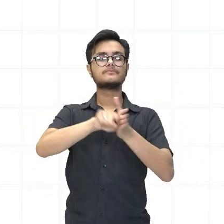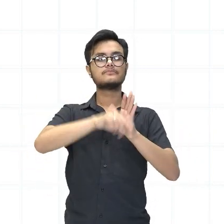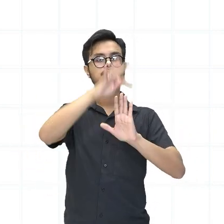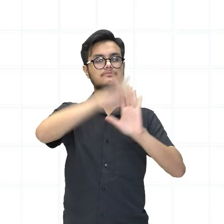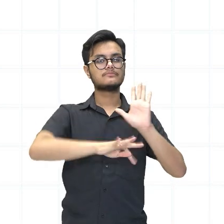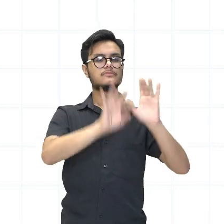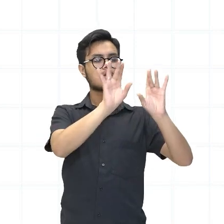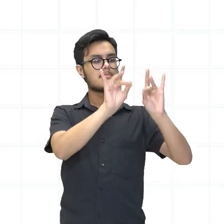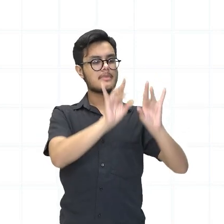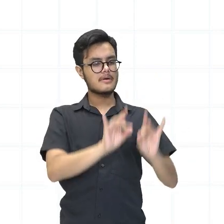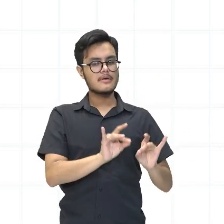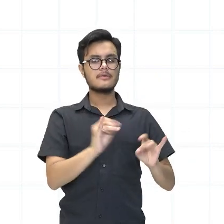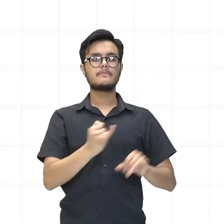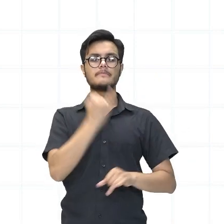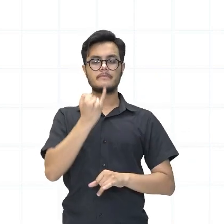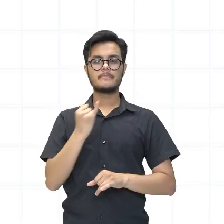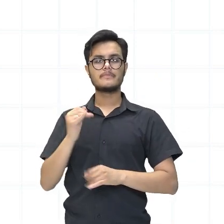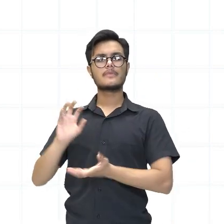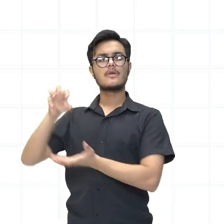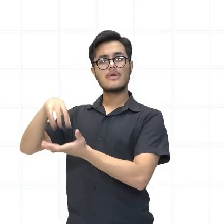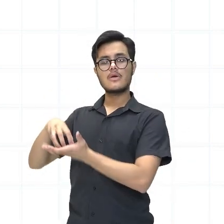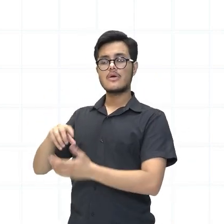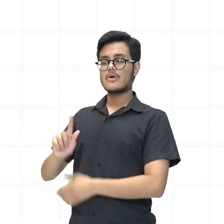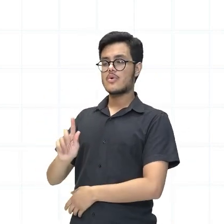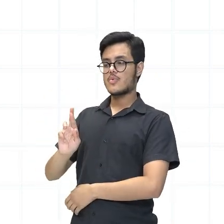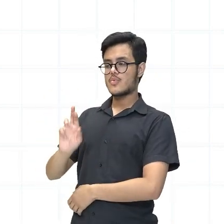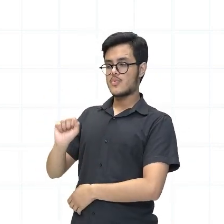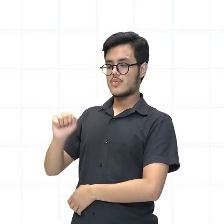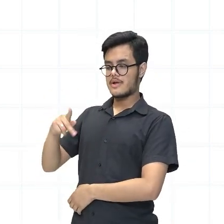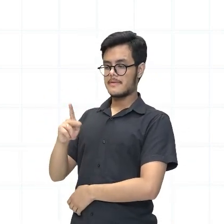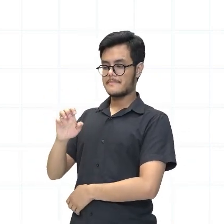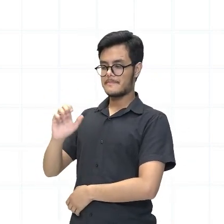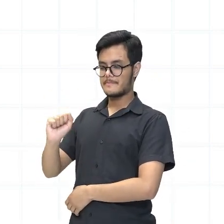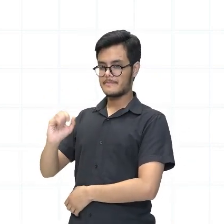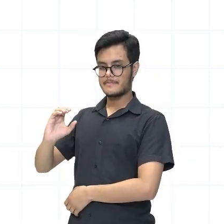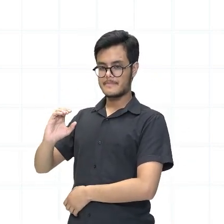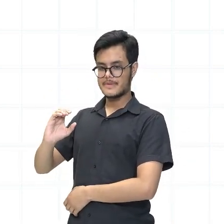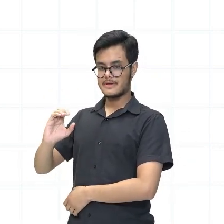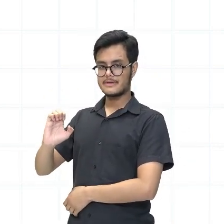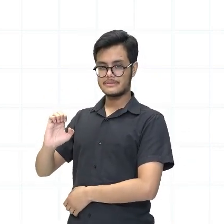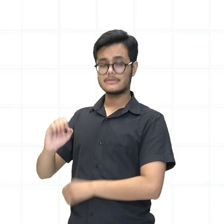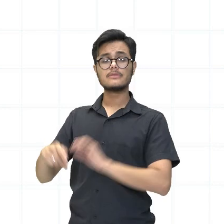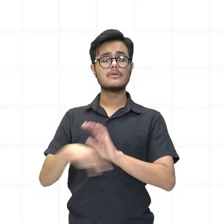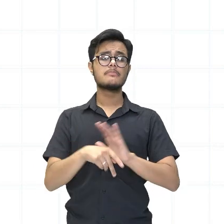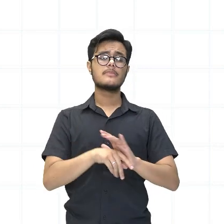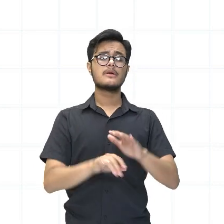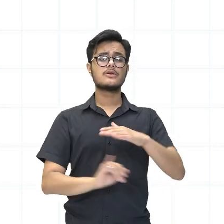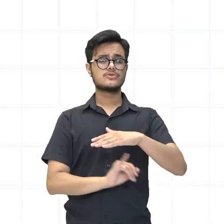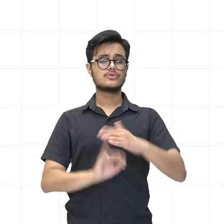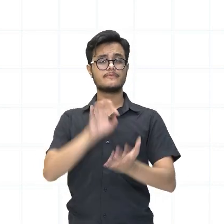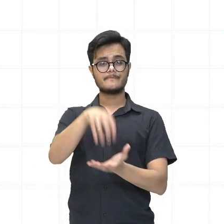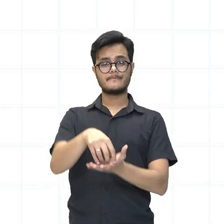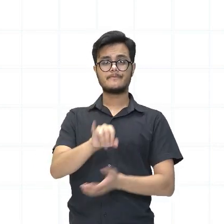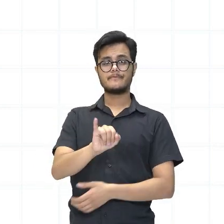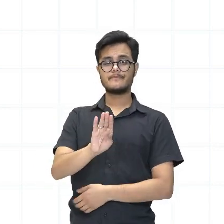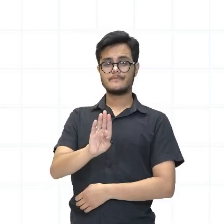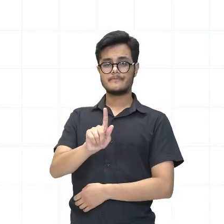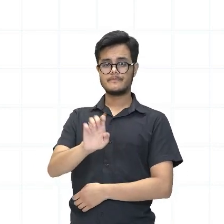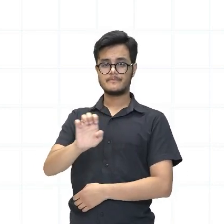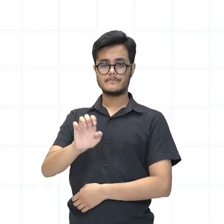dados que são retirados de ONGs, como Greenpeace, e também dados que vieram lá do IBGE, do Instituto Brasileiro de Geografia e